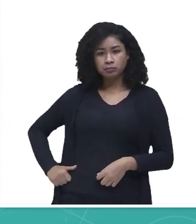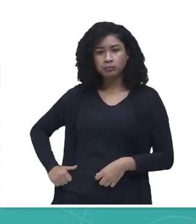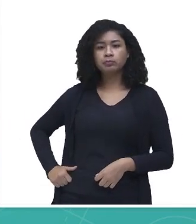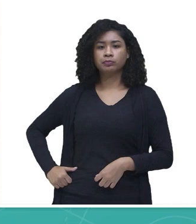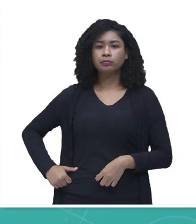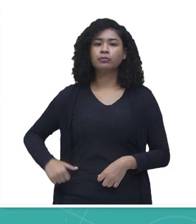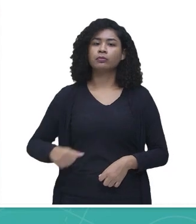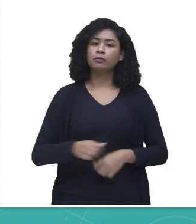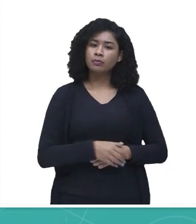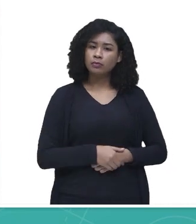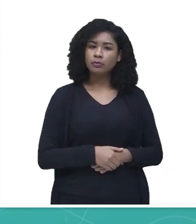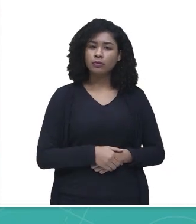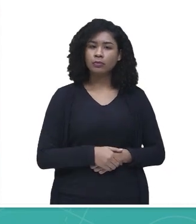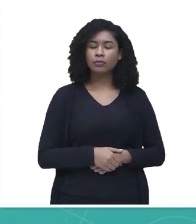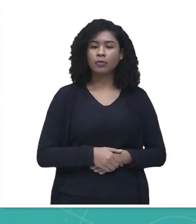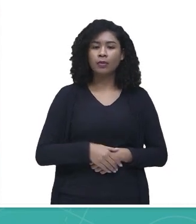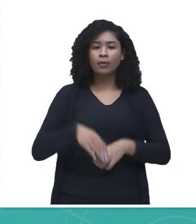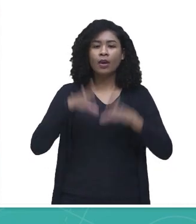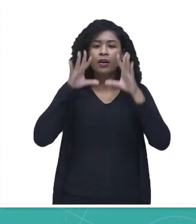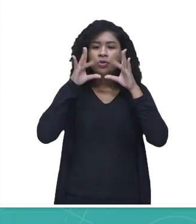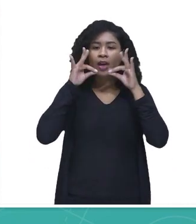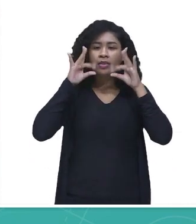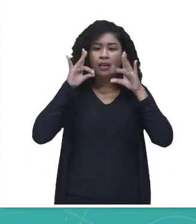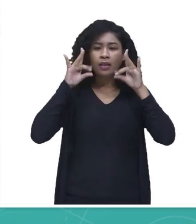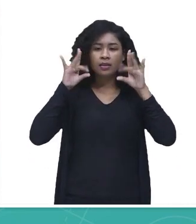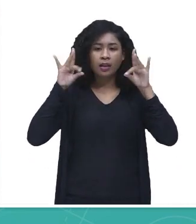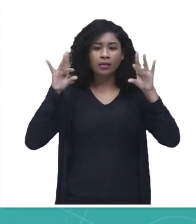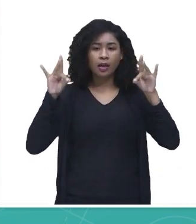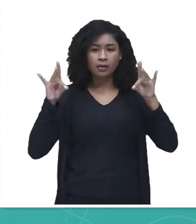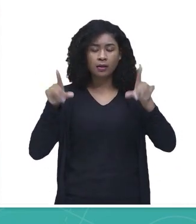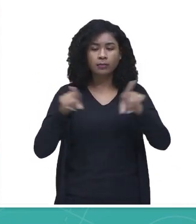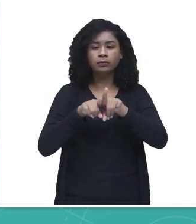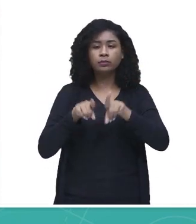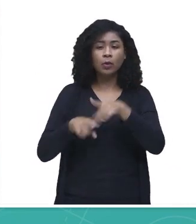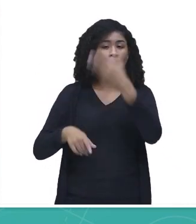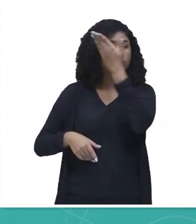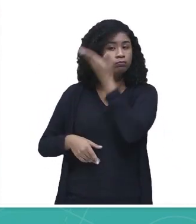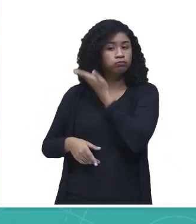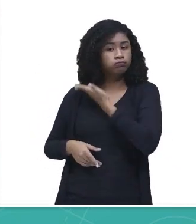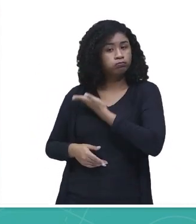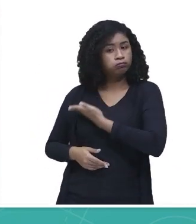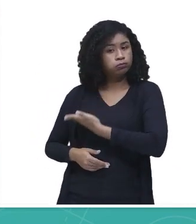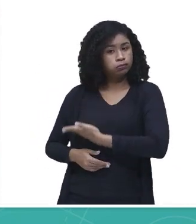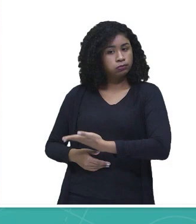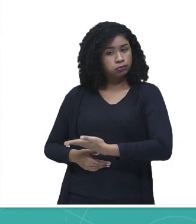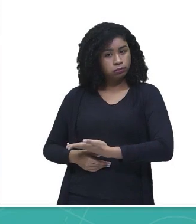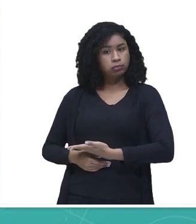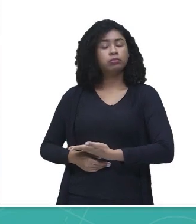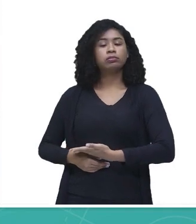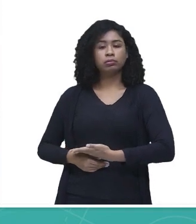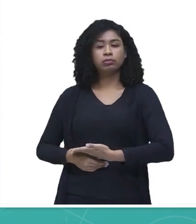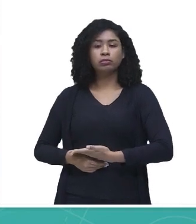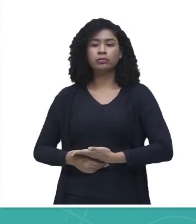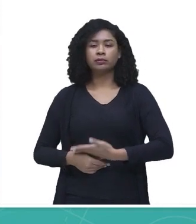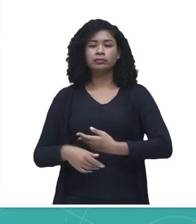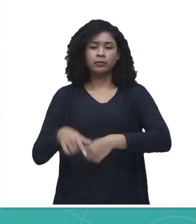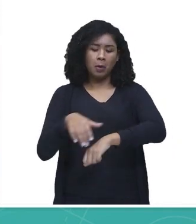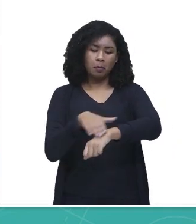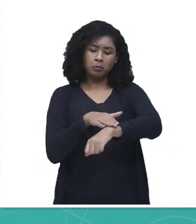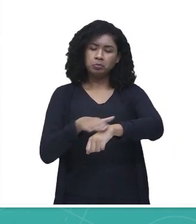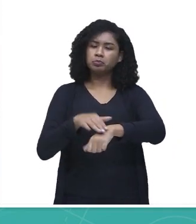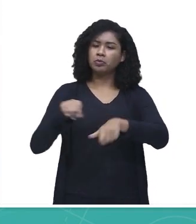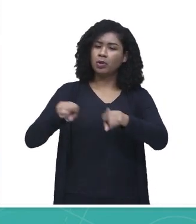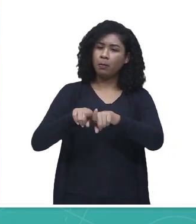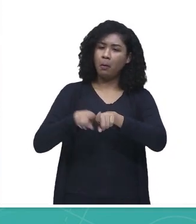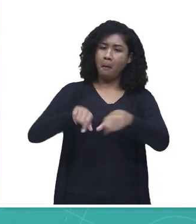celular, né? A nossa pele está constantemente ali se transformando, né? Se modificando. Temos aí a